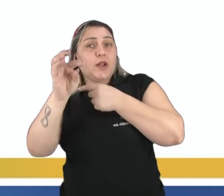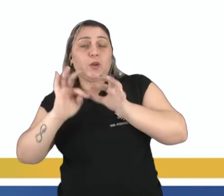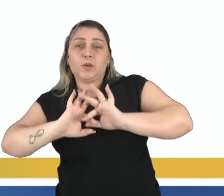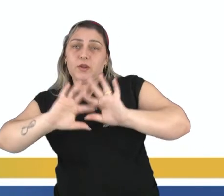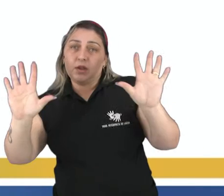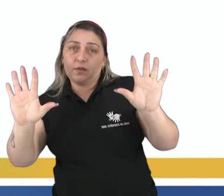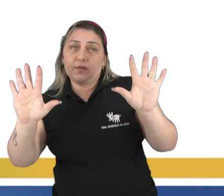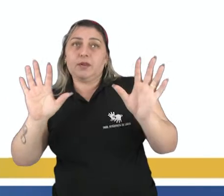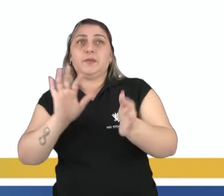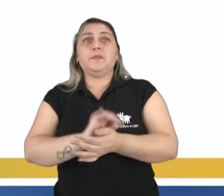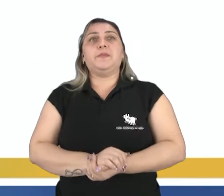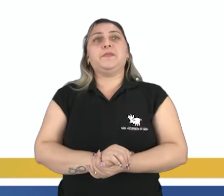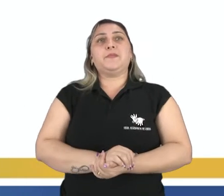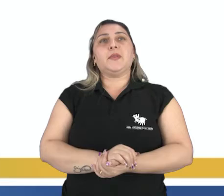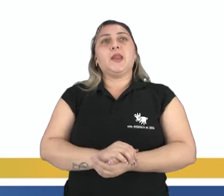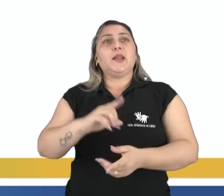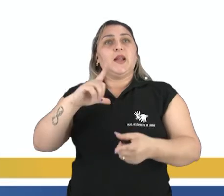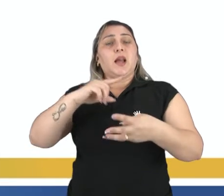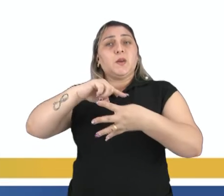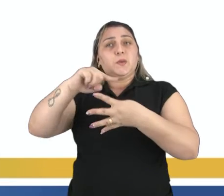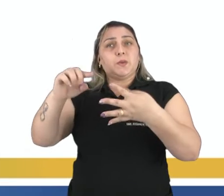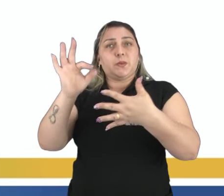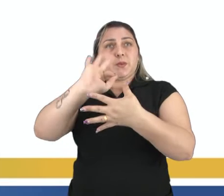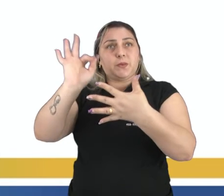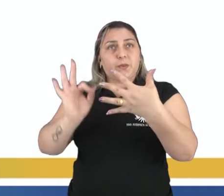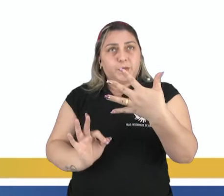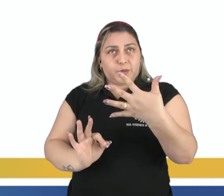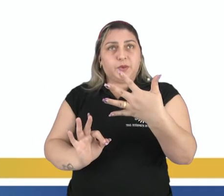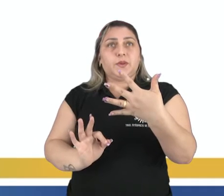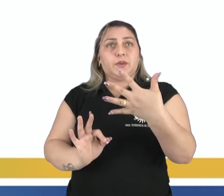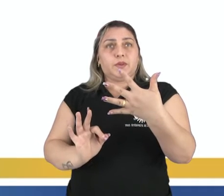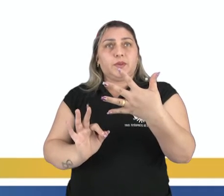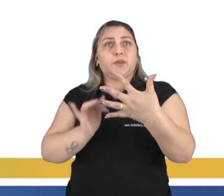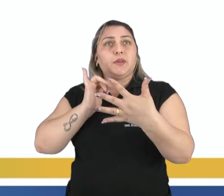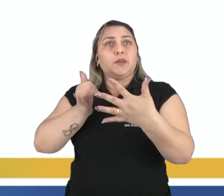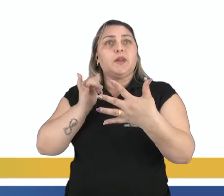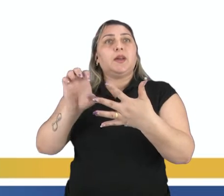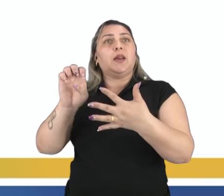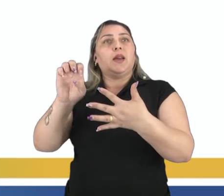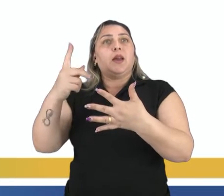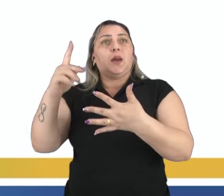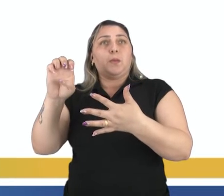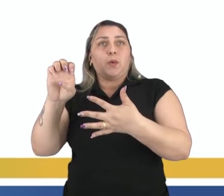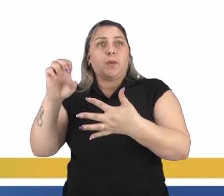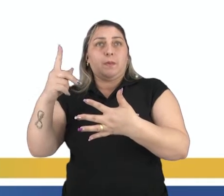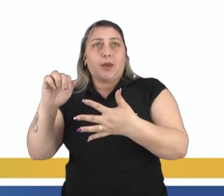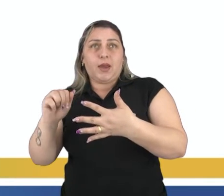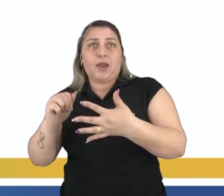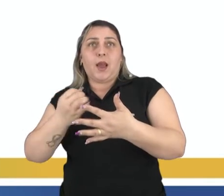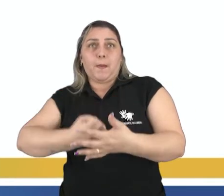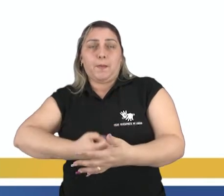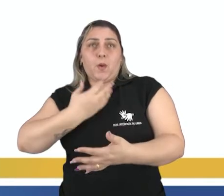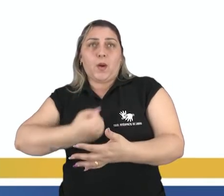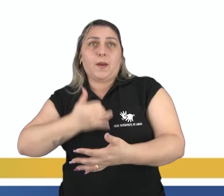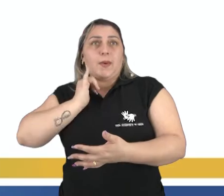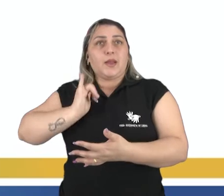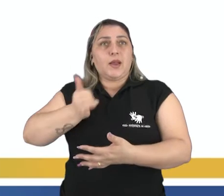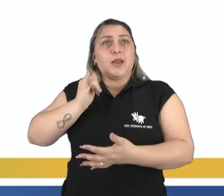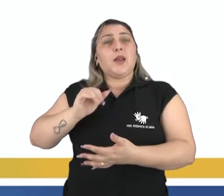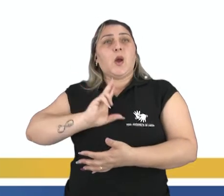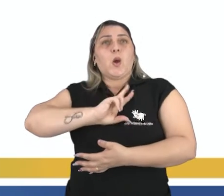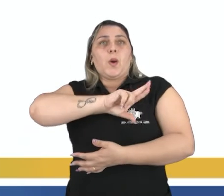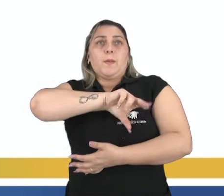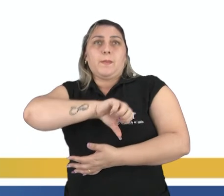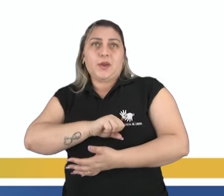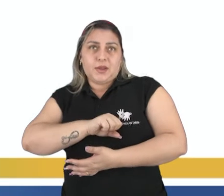bom? E aqui a gente tem alguns subgêneros narrativos, como a epopeia, que está relacionada ali a poemas narrativos,